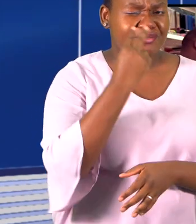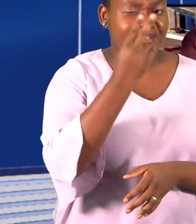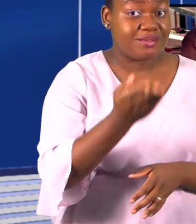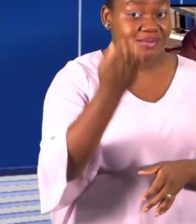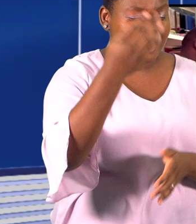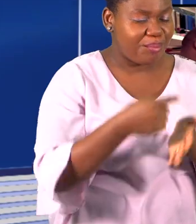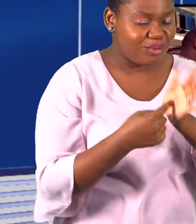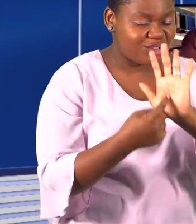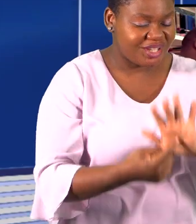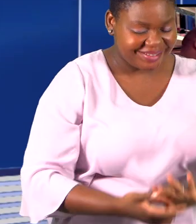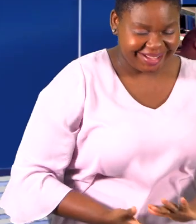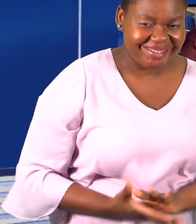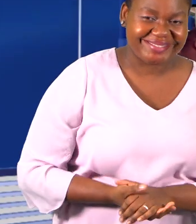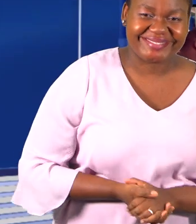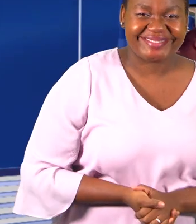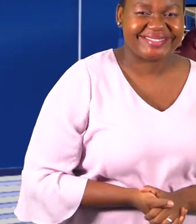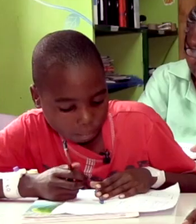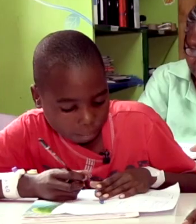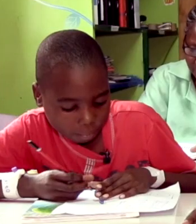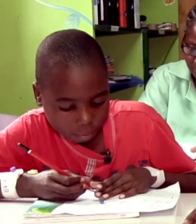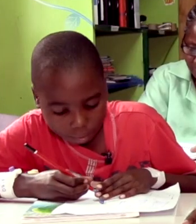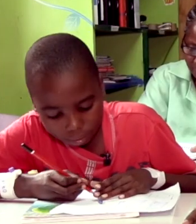A peça a seguir traz detalhes.